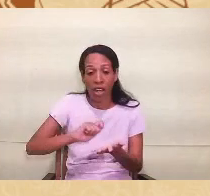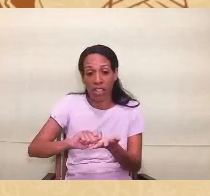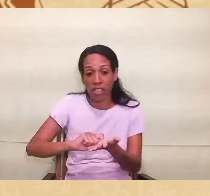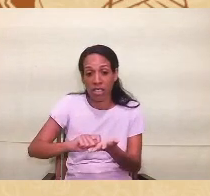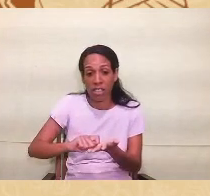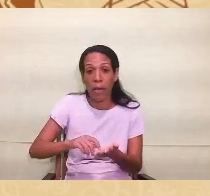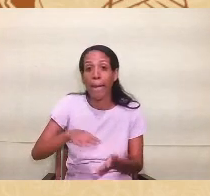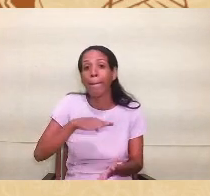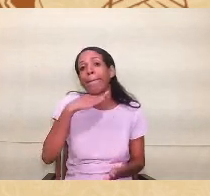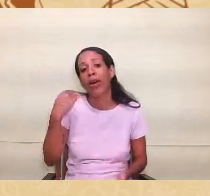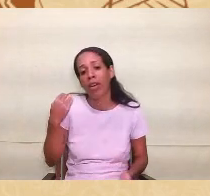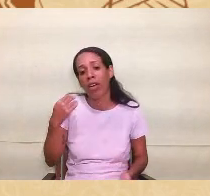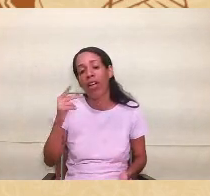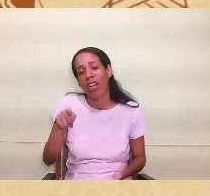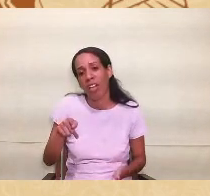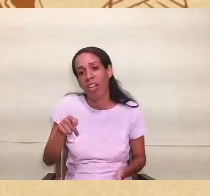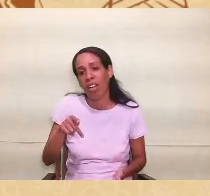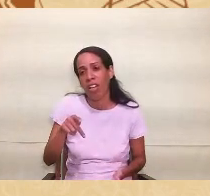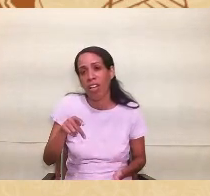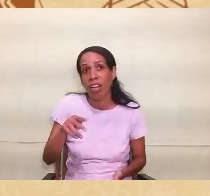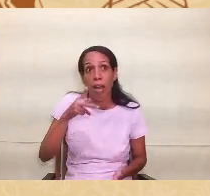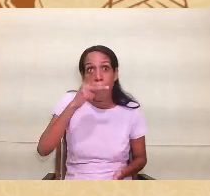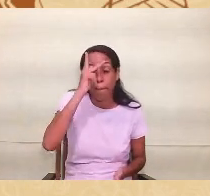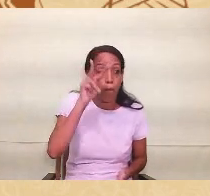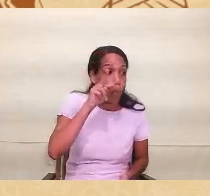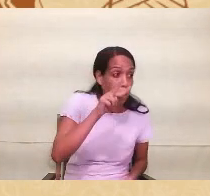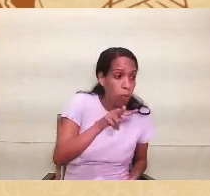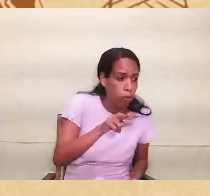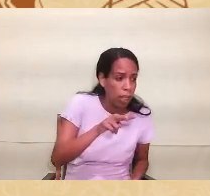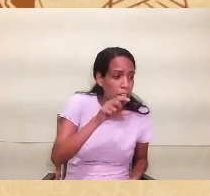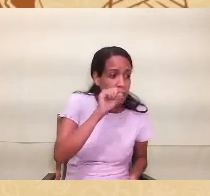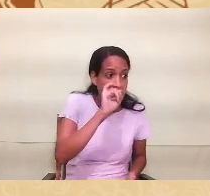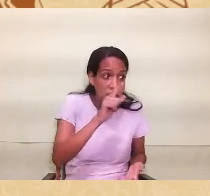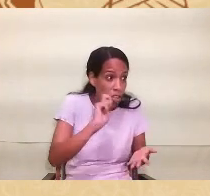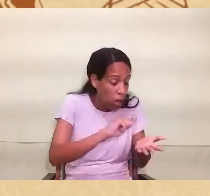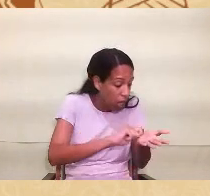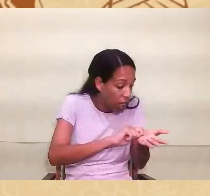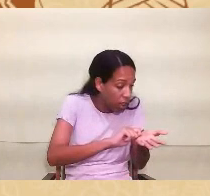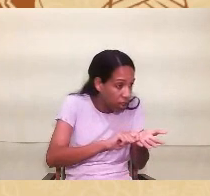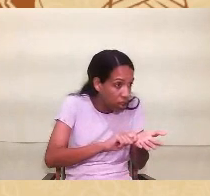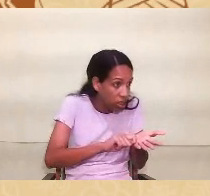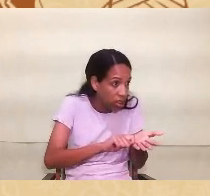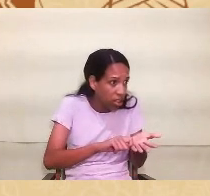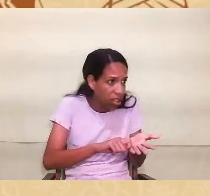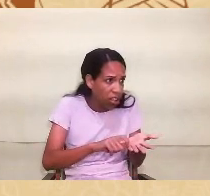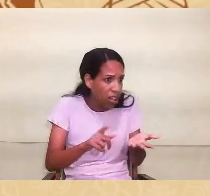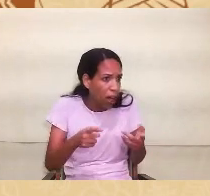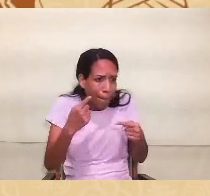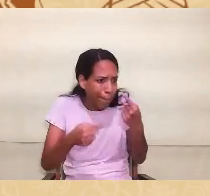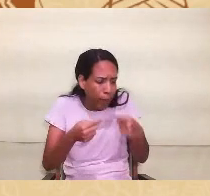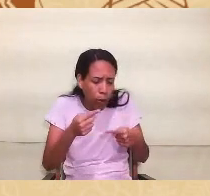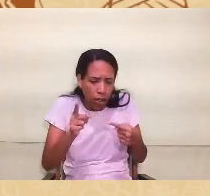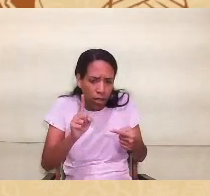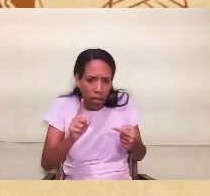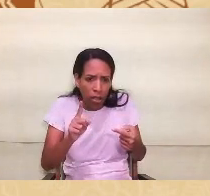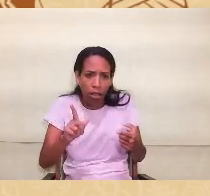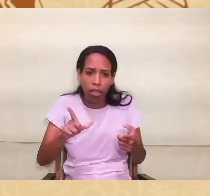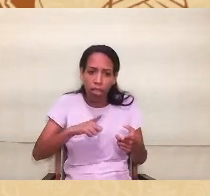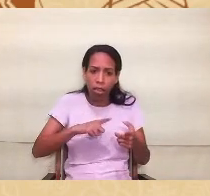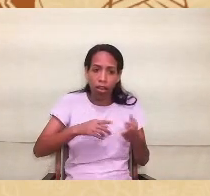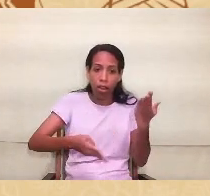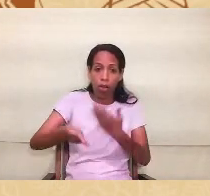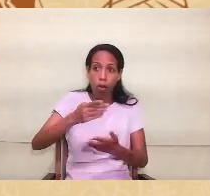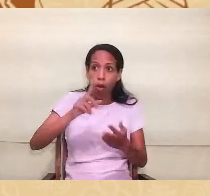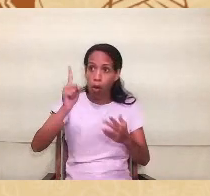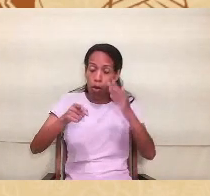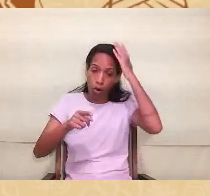morre. É isso que as pessoas não têm a percepção, né? Não é só uma má vontade política. Isso reverte em nossa morte. A gente